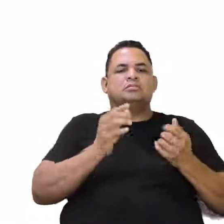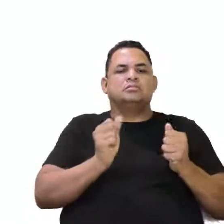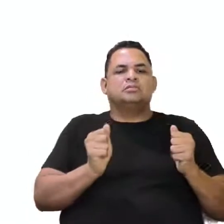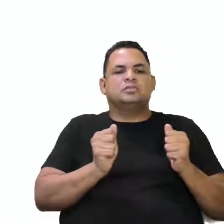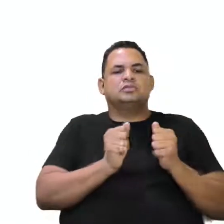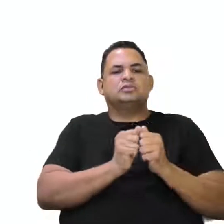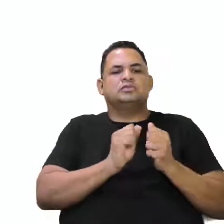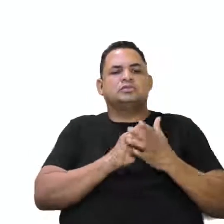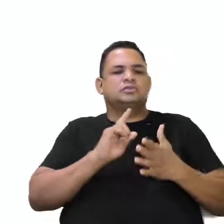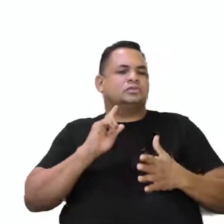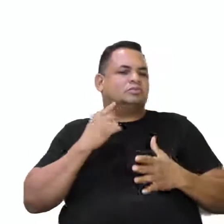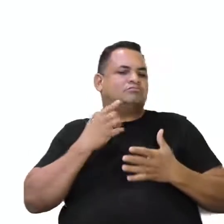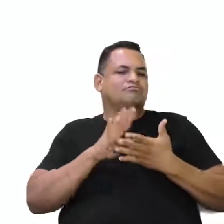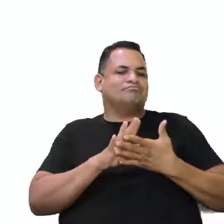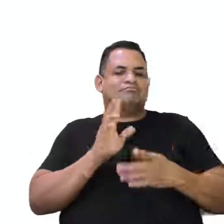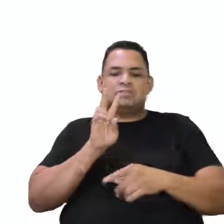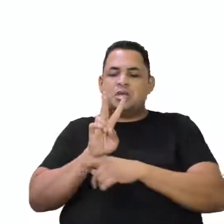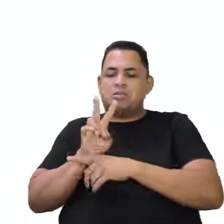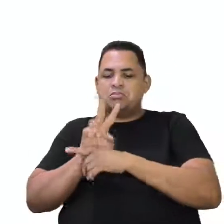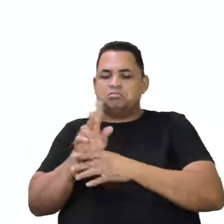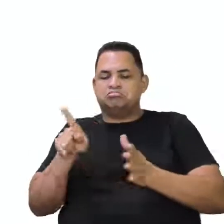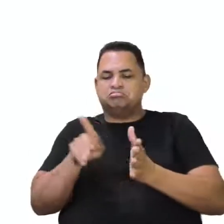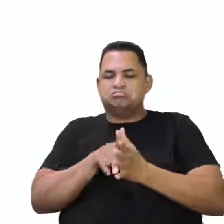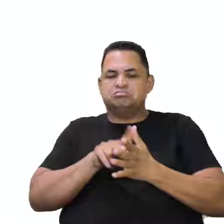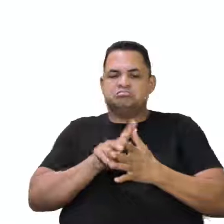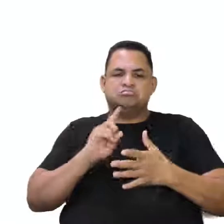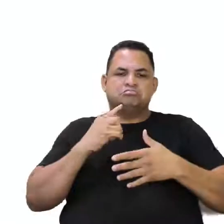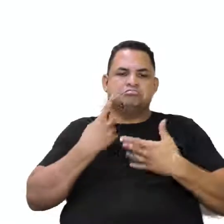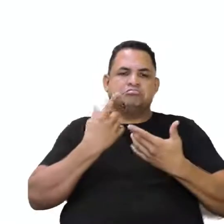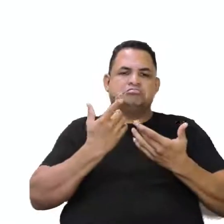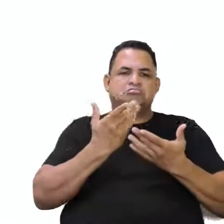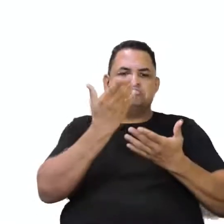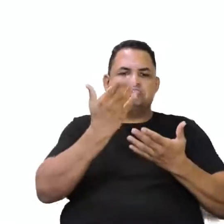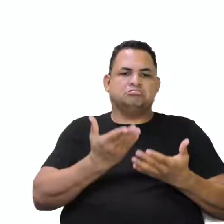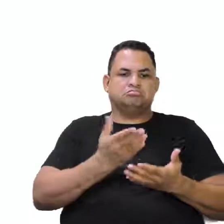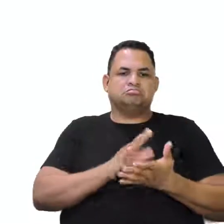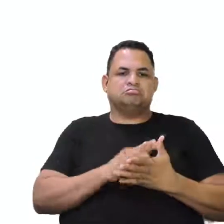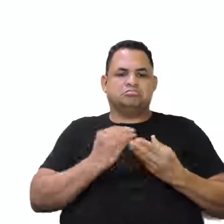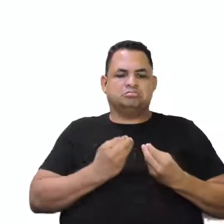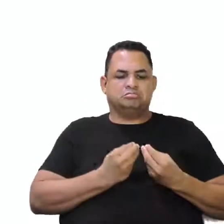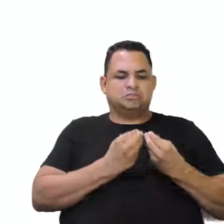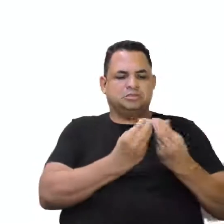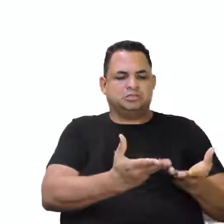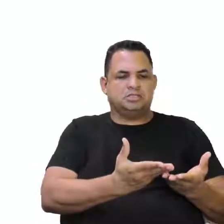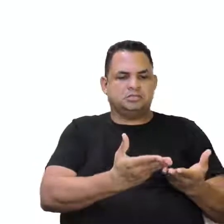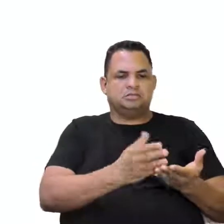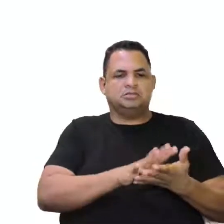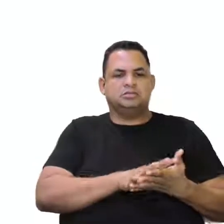junto com o seu lixo todinho e não tem cuidado com o seu lixo. Ou esses dejetos são